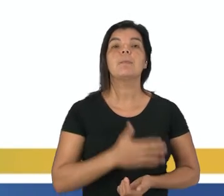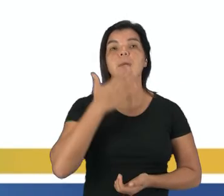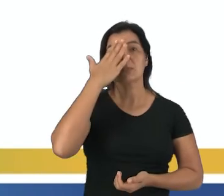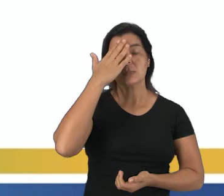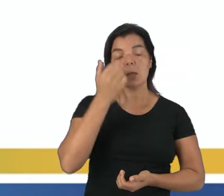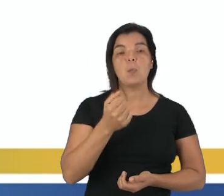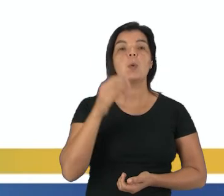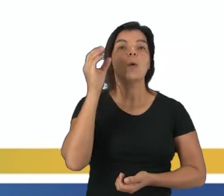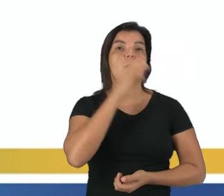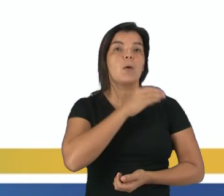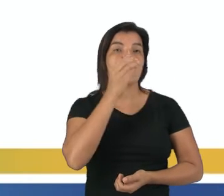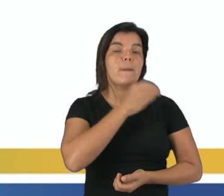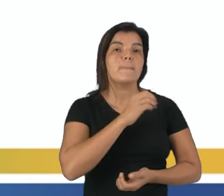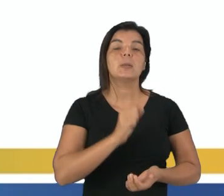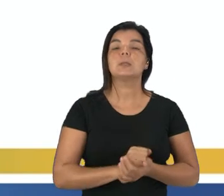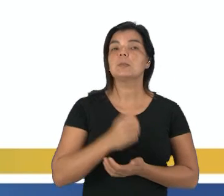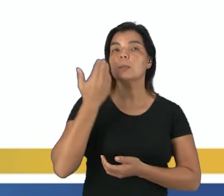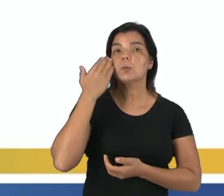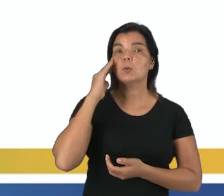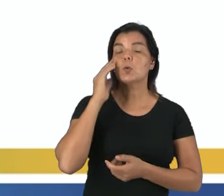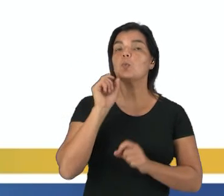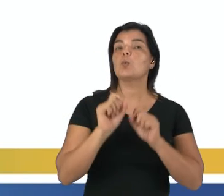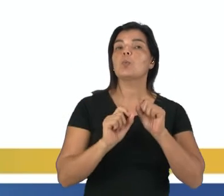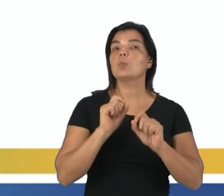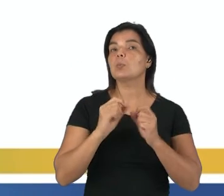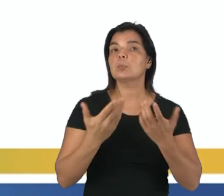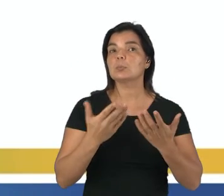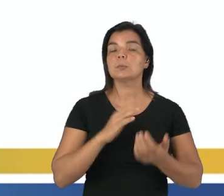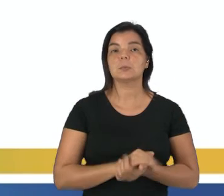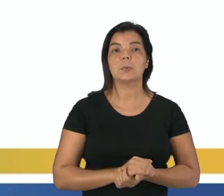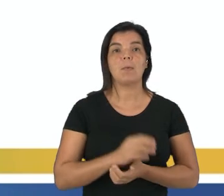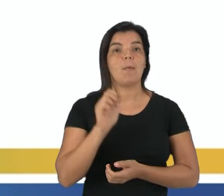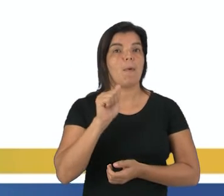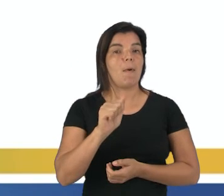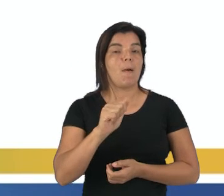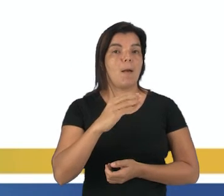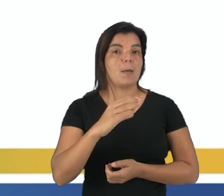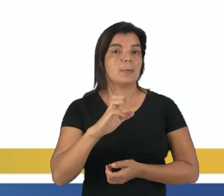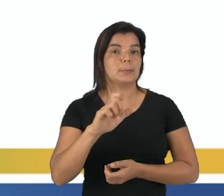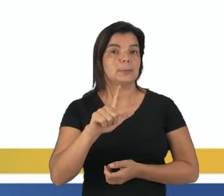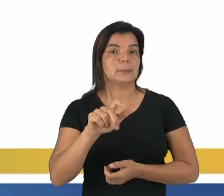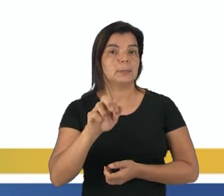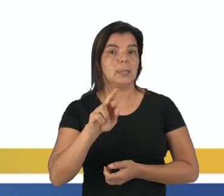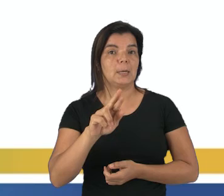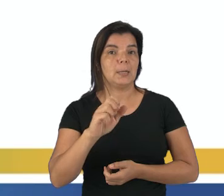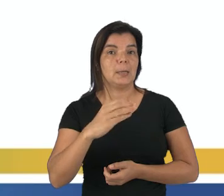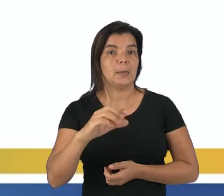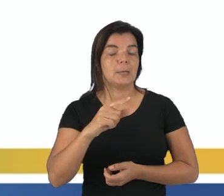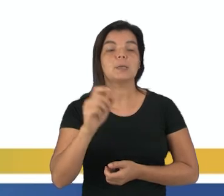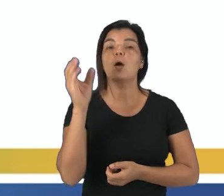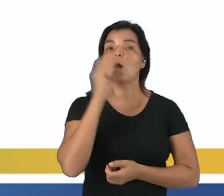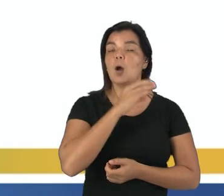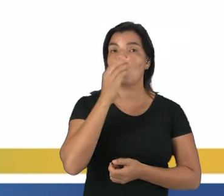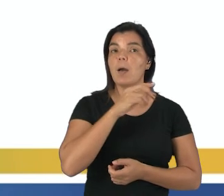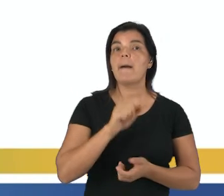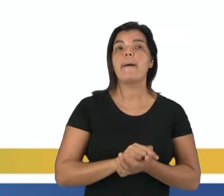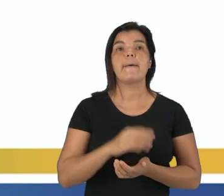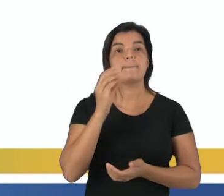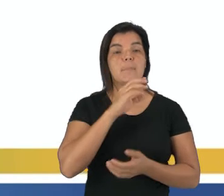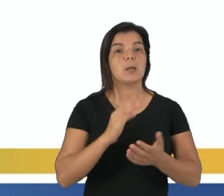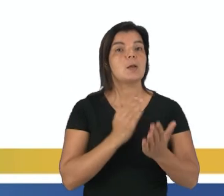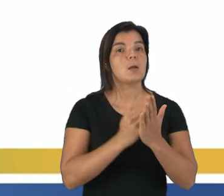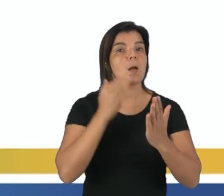saber a velocidade, nós temos que compreender o que é aceleração. A aceleração, pessoal, é a velocidade